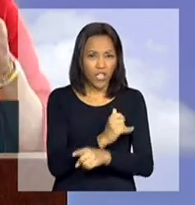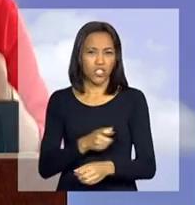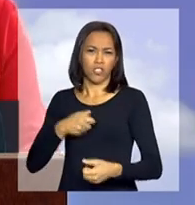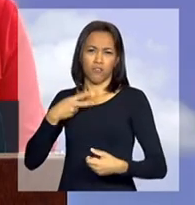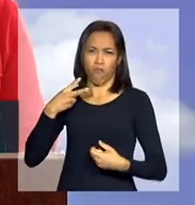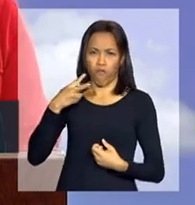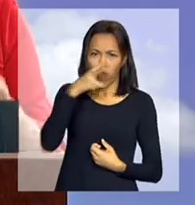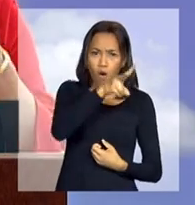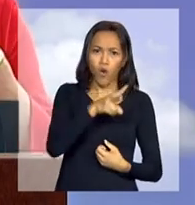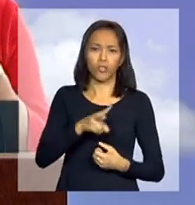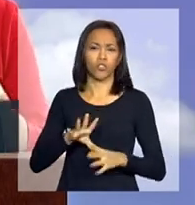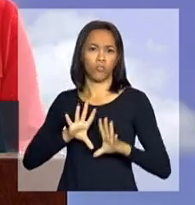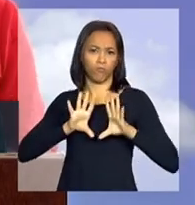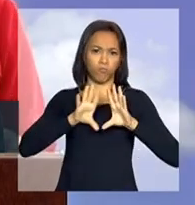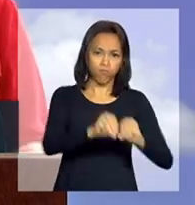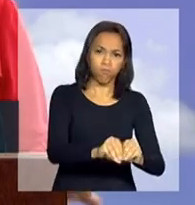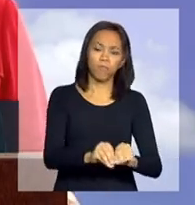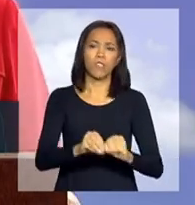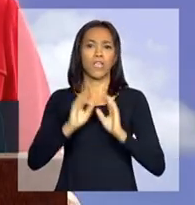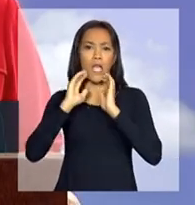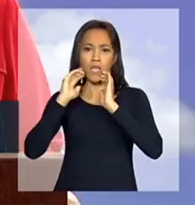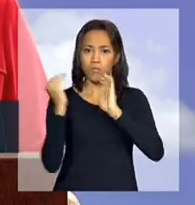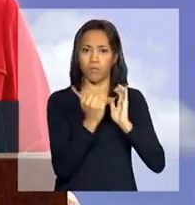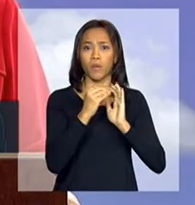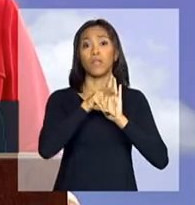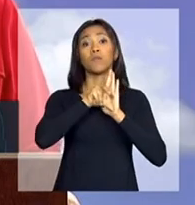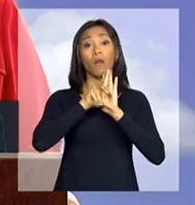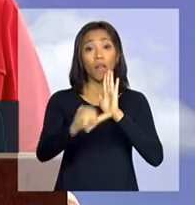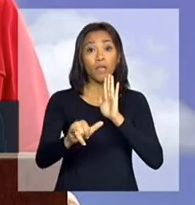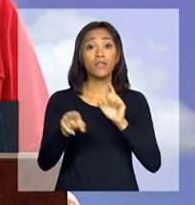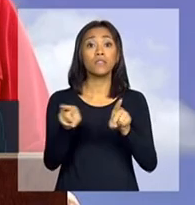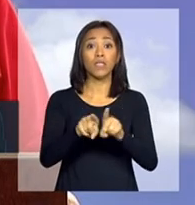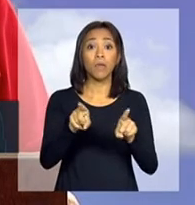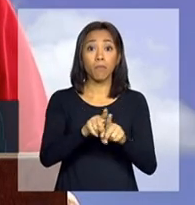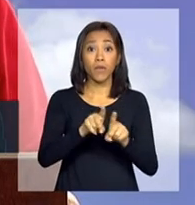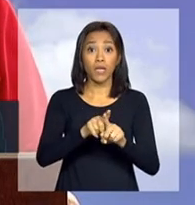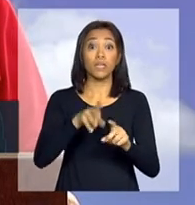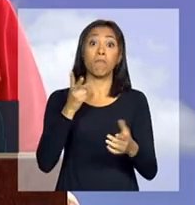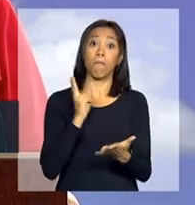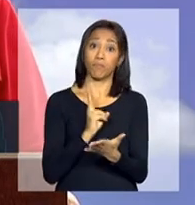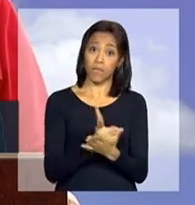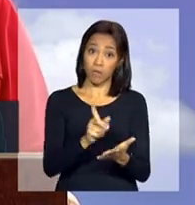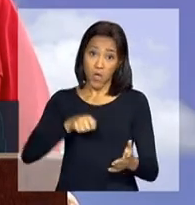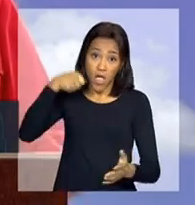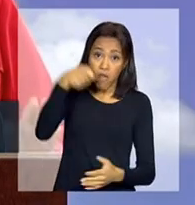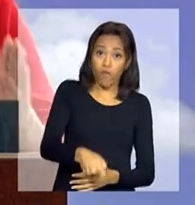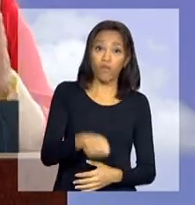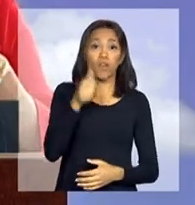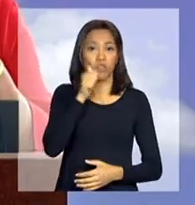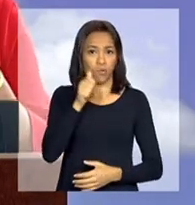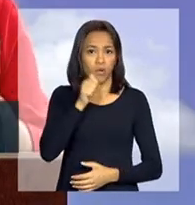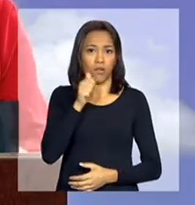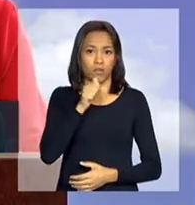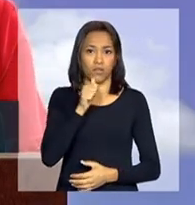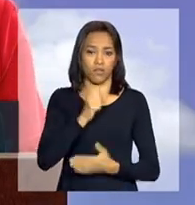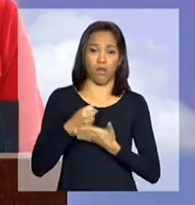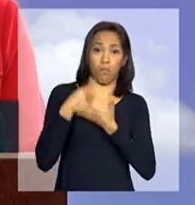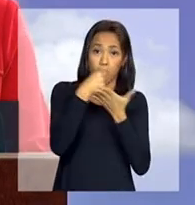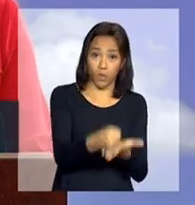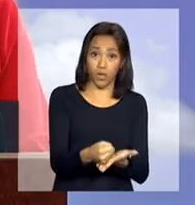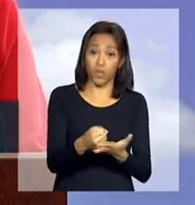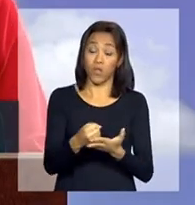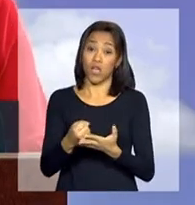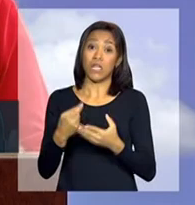de repressão de cumprimento da lei e com reforço da Autonomia das mulheres o Combate à